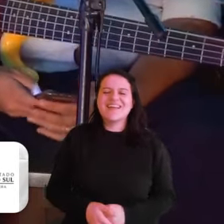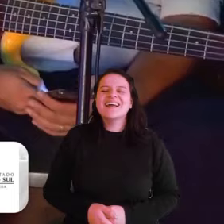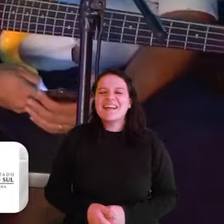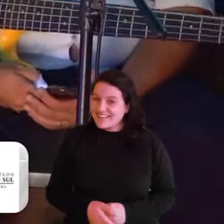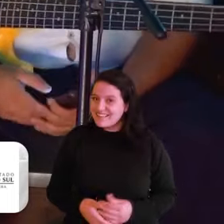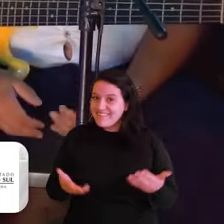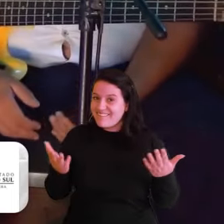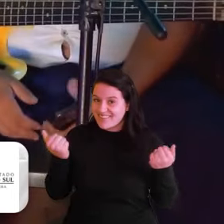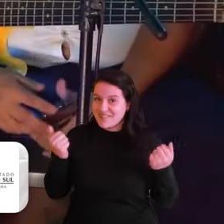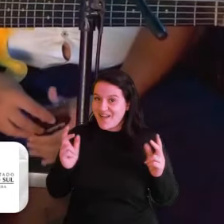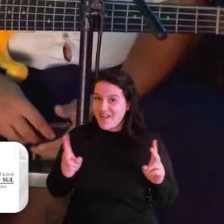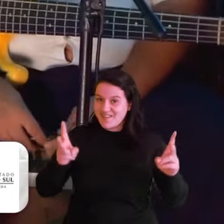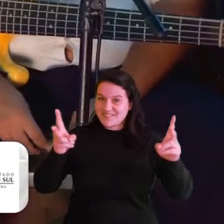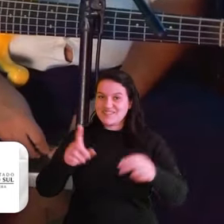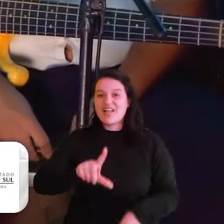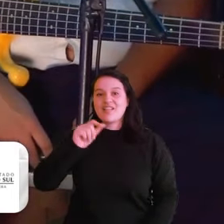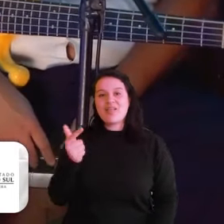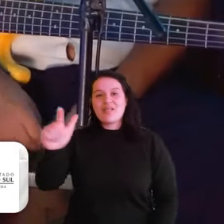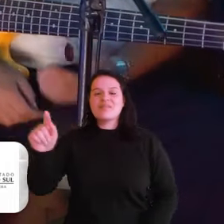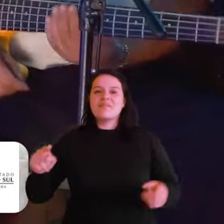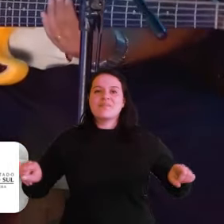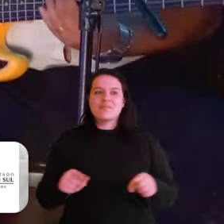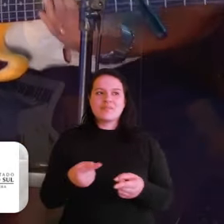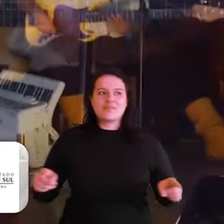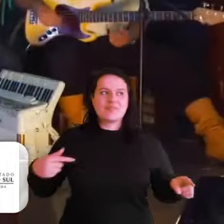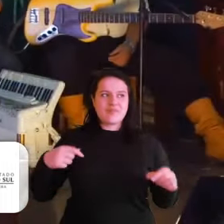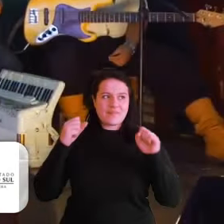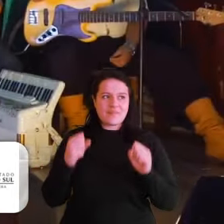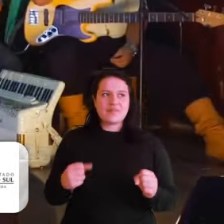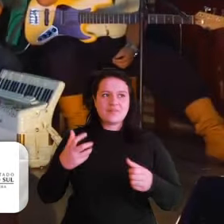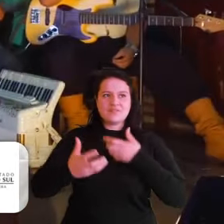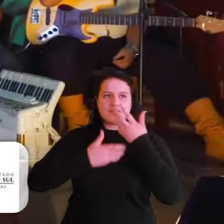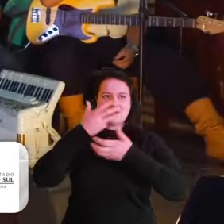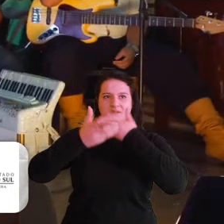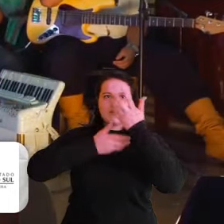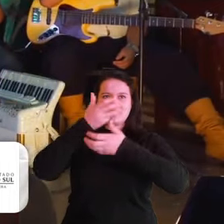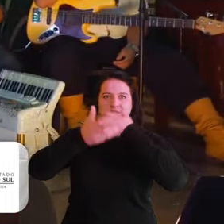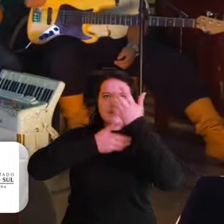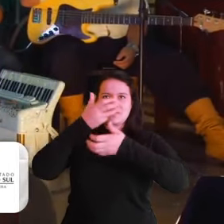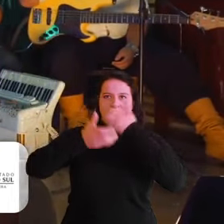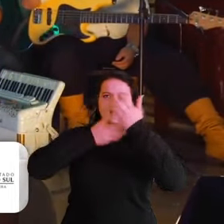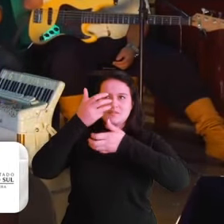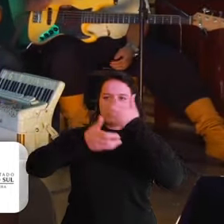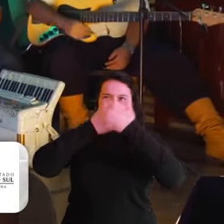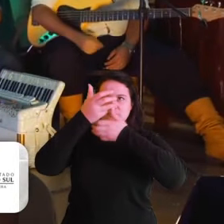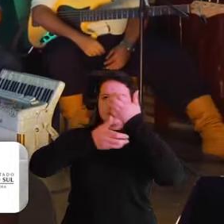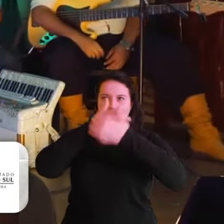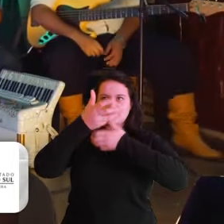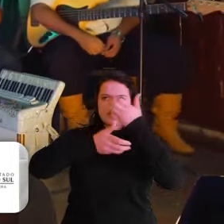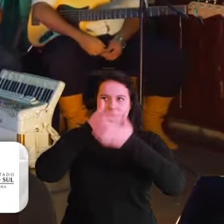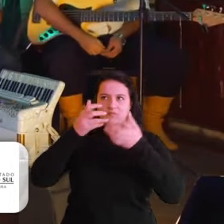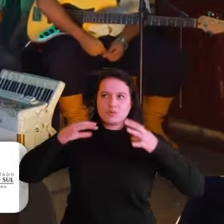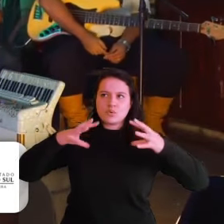um aí. Posso cantar uma aqui? Mas é claro. Também? Pode falar. Tem que cantar. Não. Já tá. Aqui tá tudo sob controle. É com vocês aí.